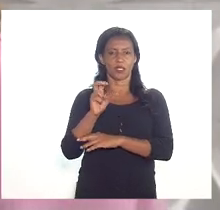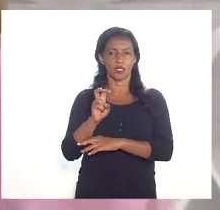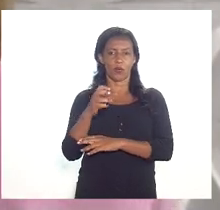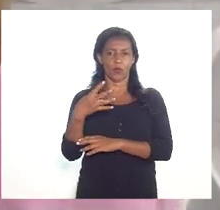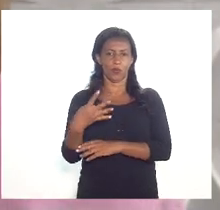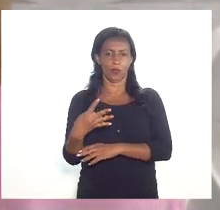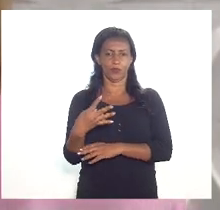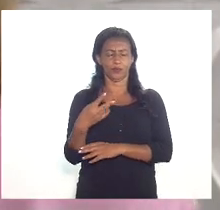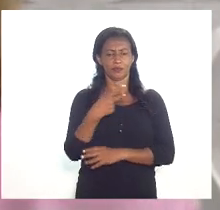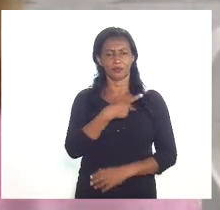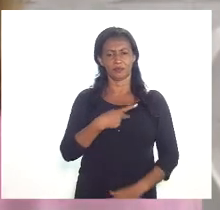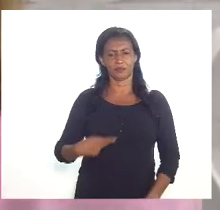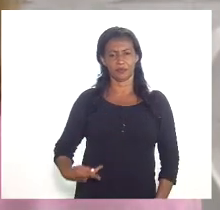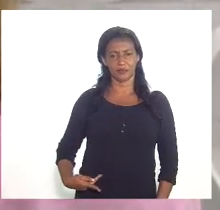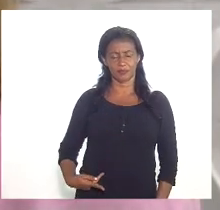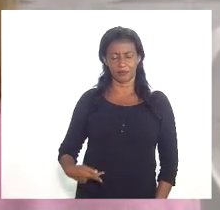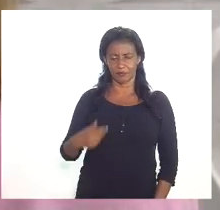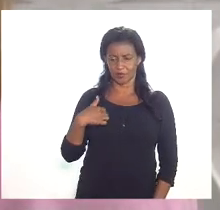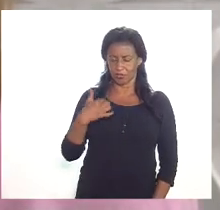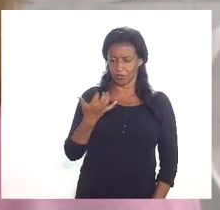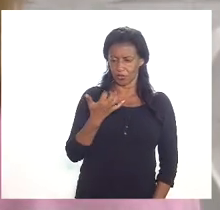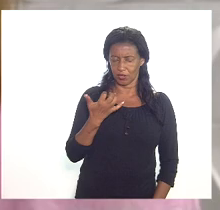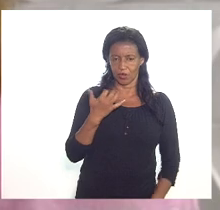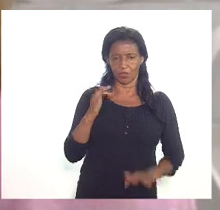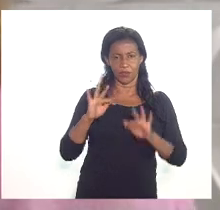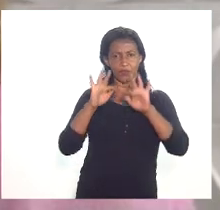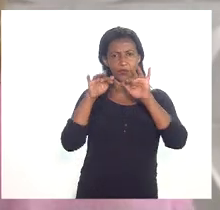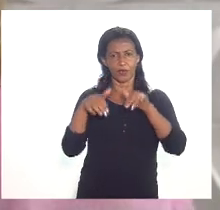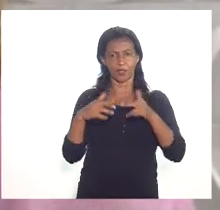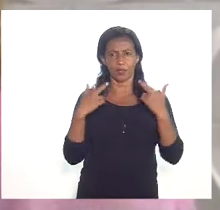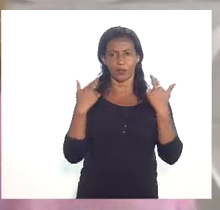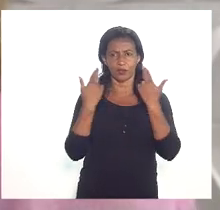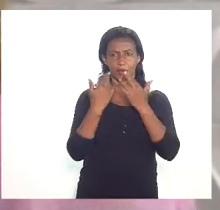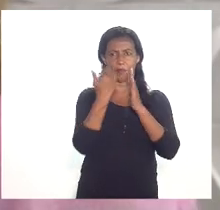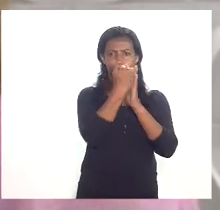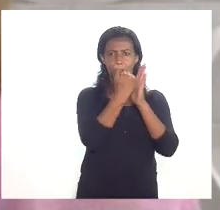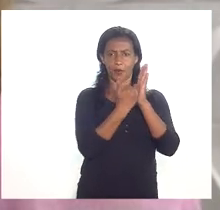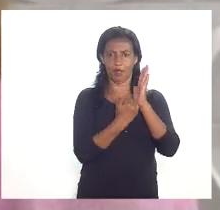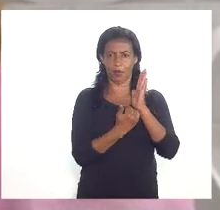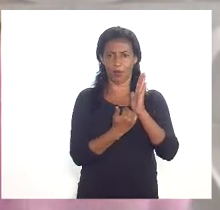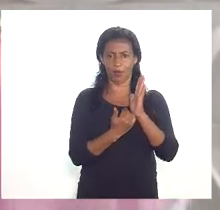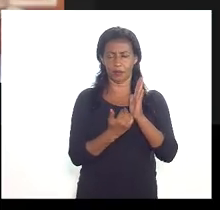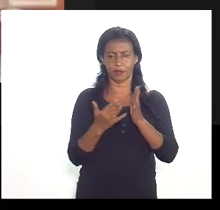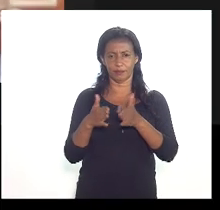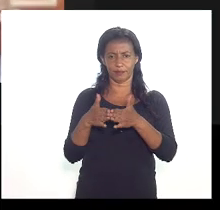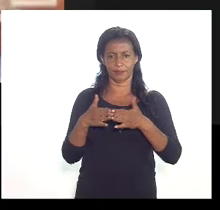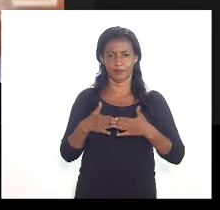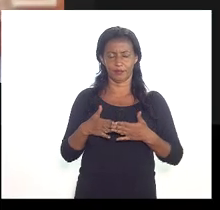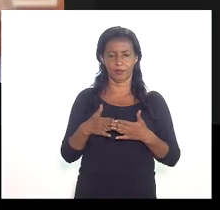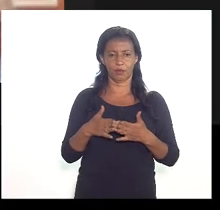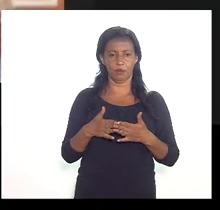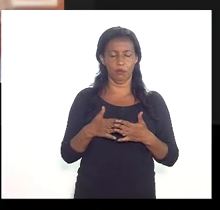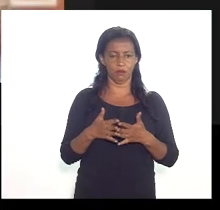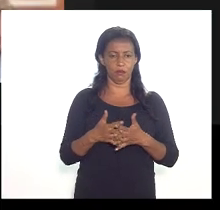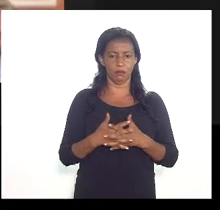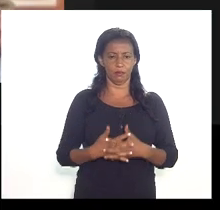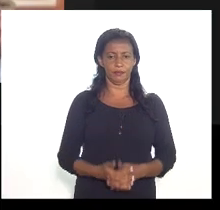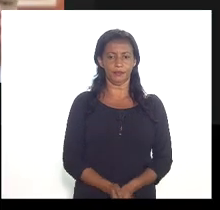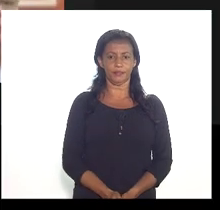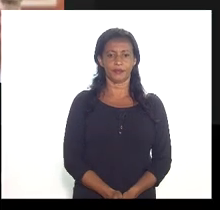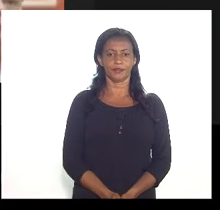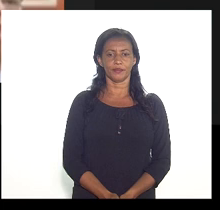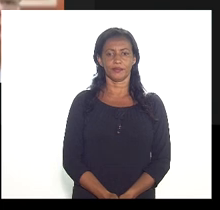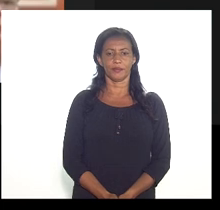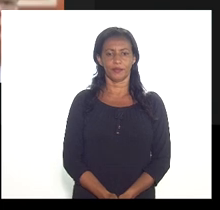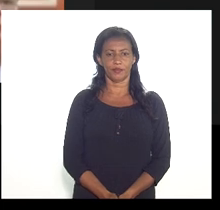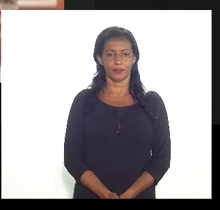12h54. Presidente, ao final, eu queria fazer, ao final da sessão, pela ordem, por gentileza. Pois não, deputada. Pode